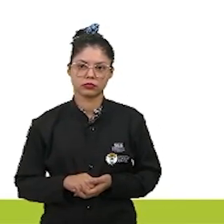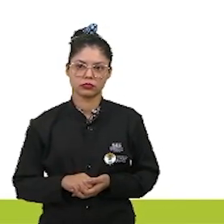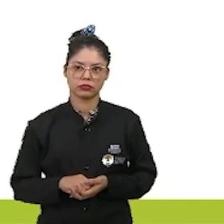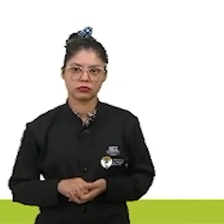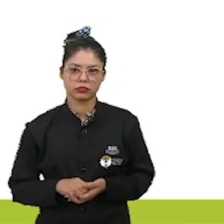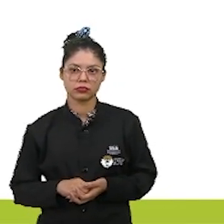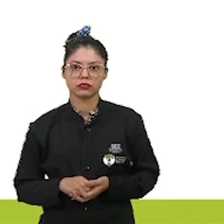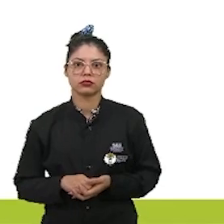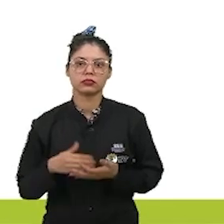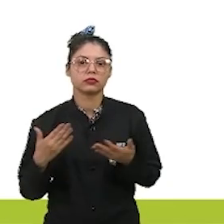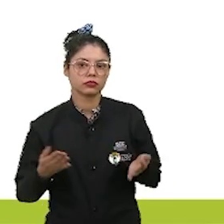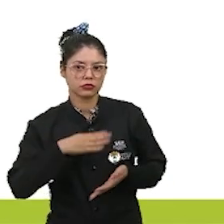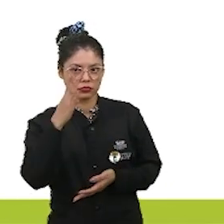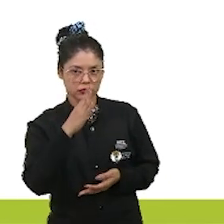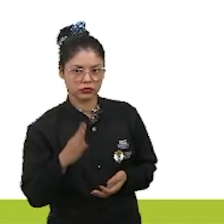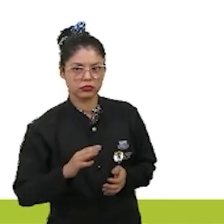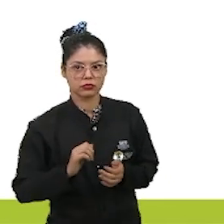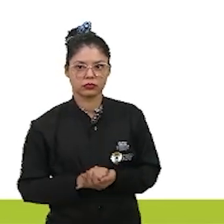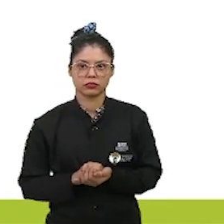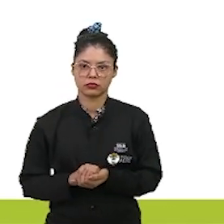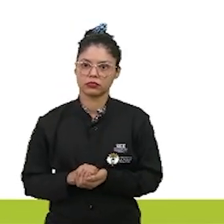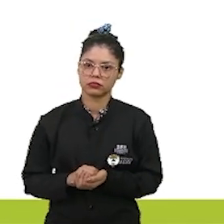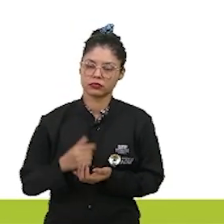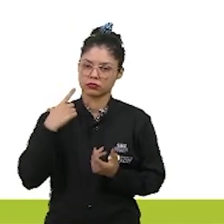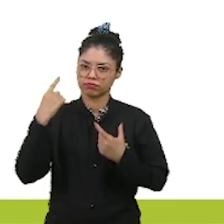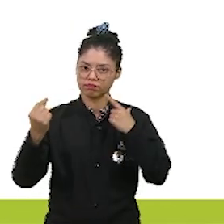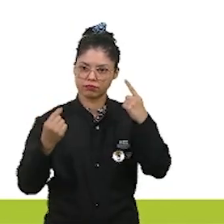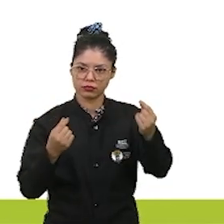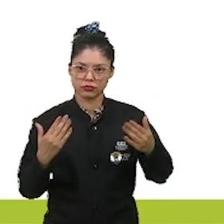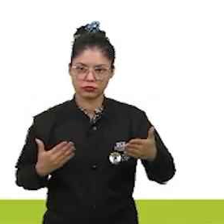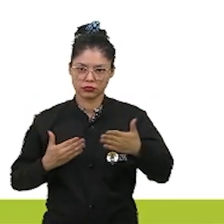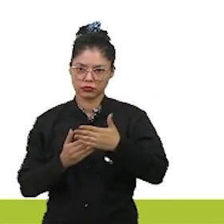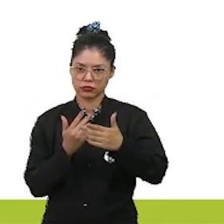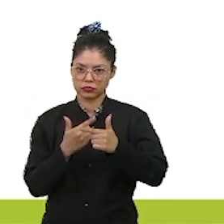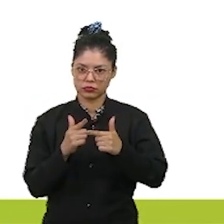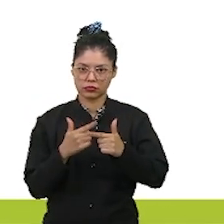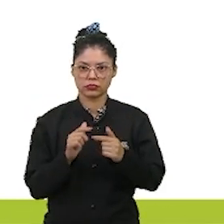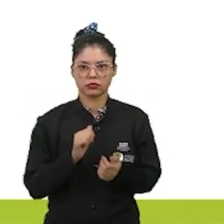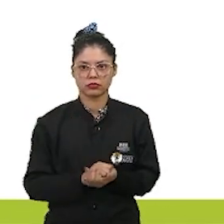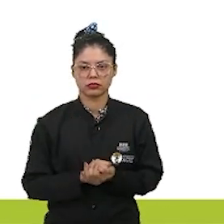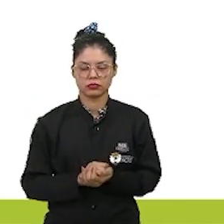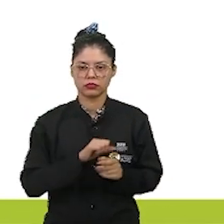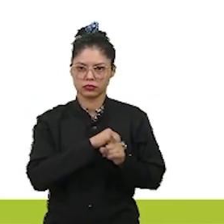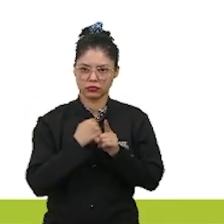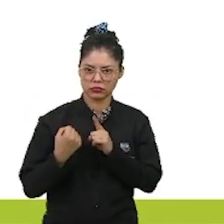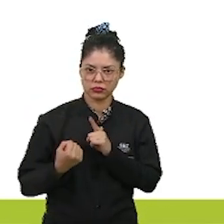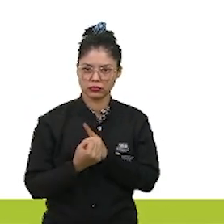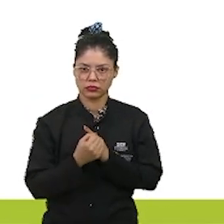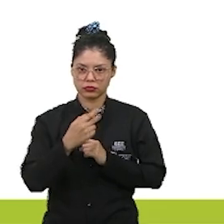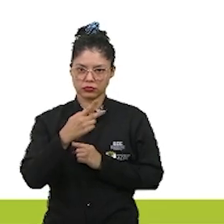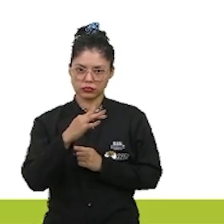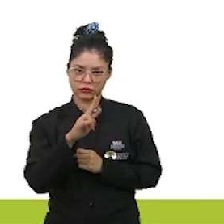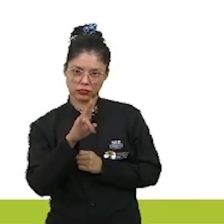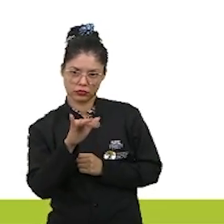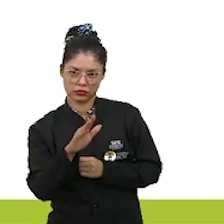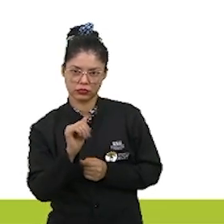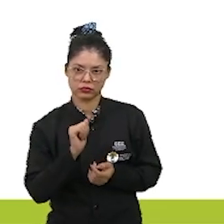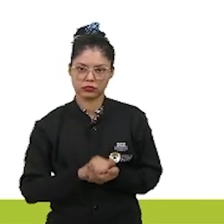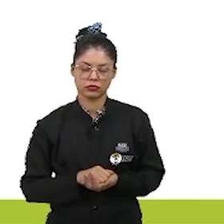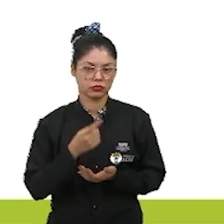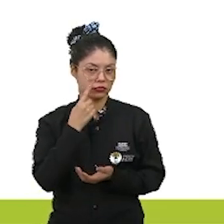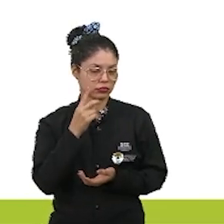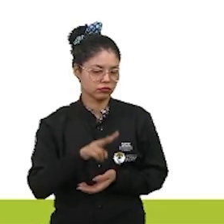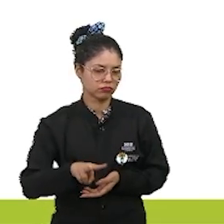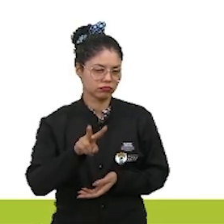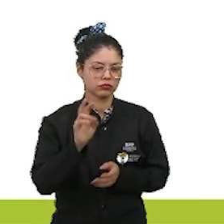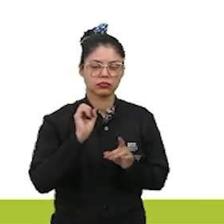Atravessar a fronteira. No Brasil, os refugiados enfrentam problemas de prisma de olhar,